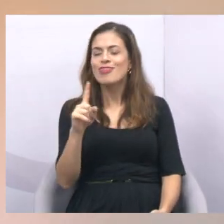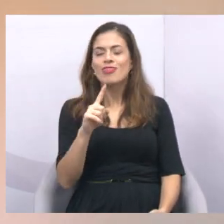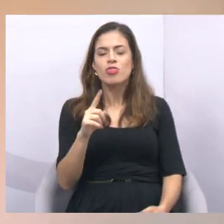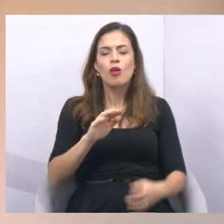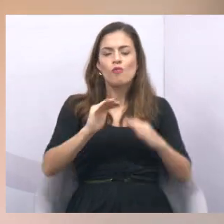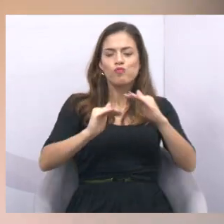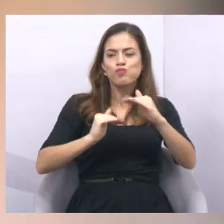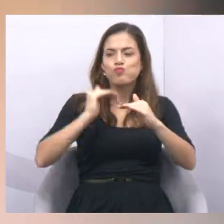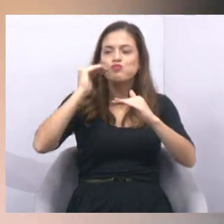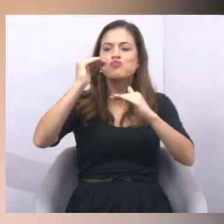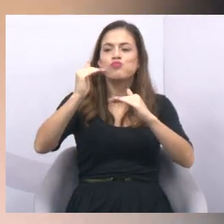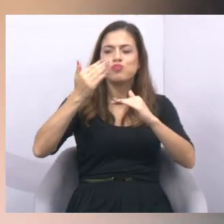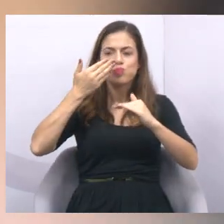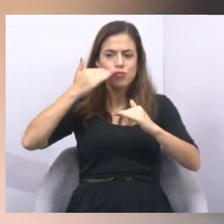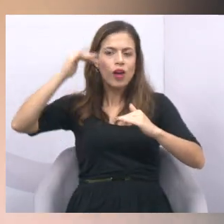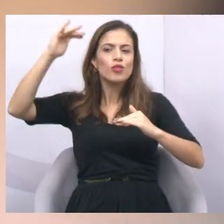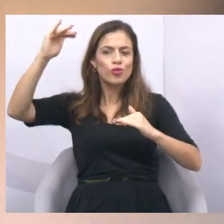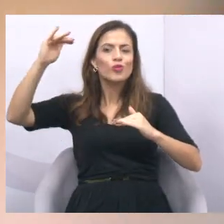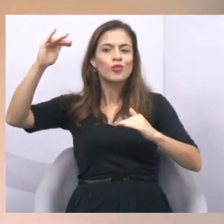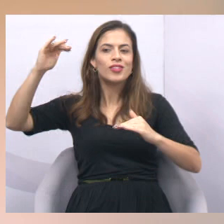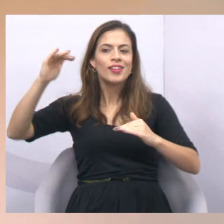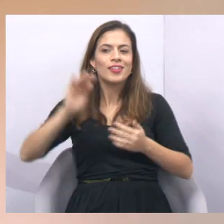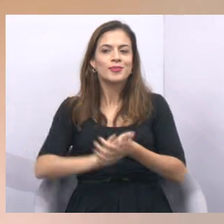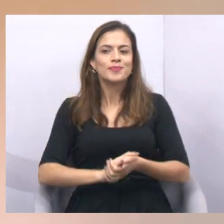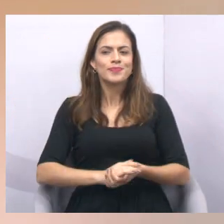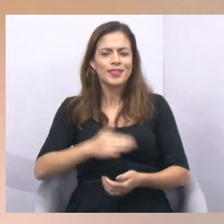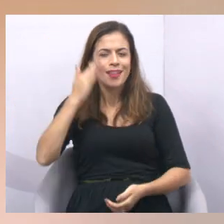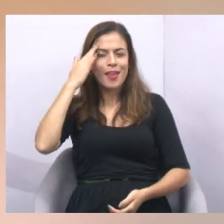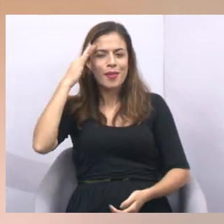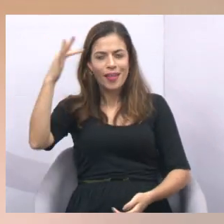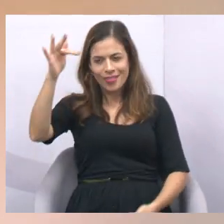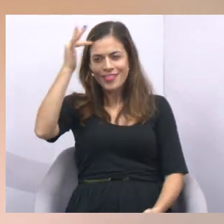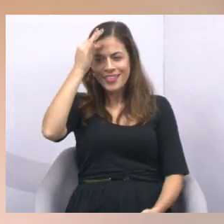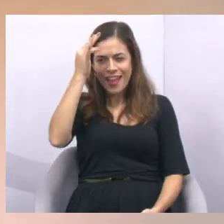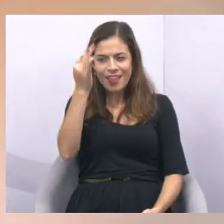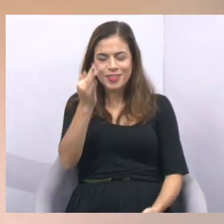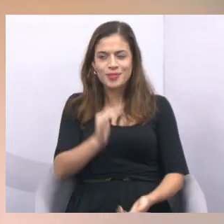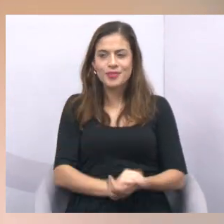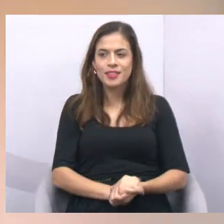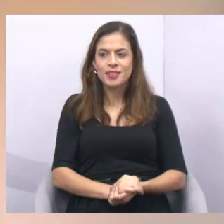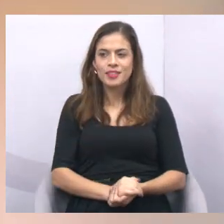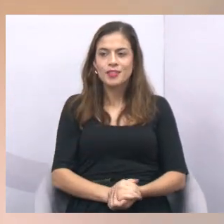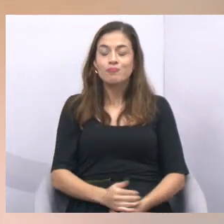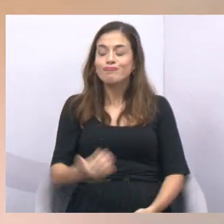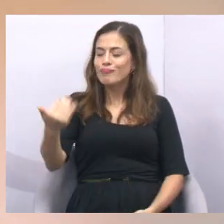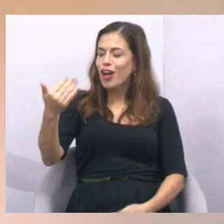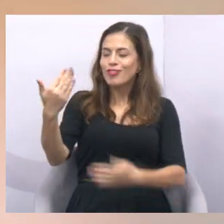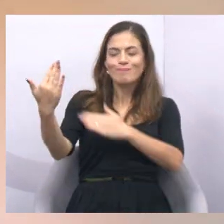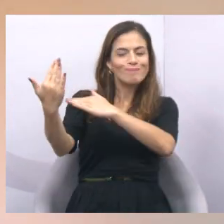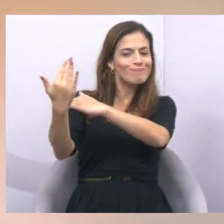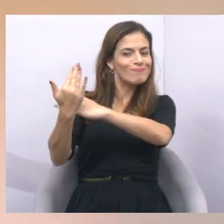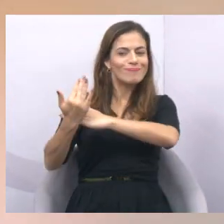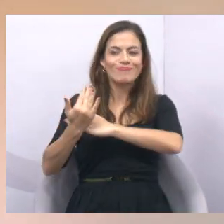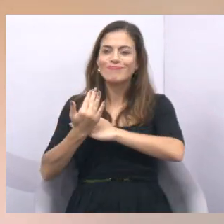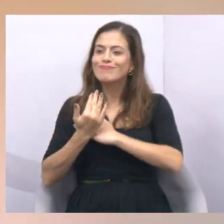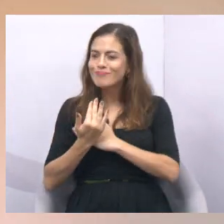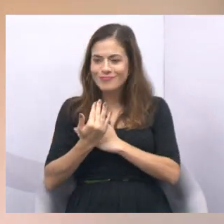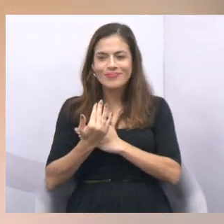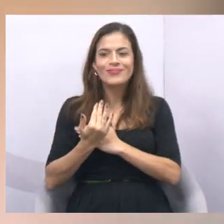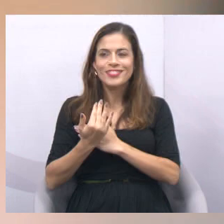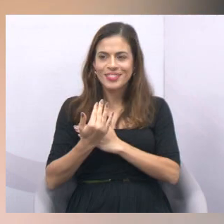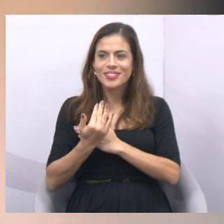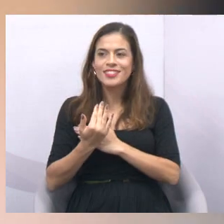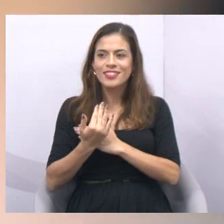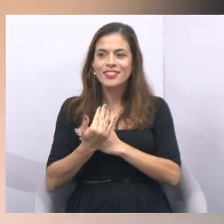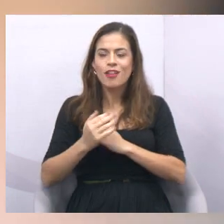mesmo, já sendo um talento. E eu vou te falar, cara, isso me ajudou e me ajuda até hoje.